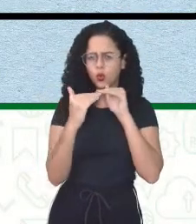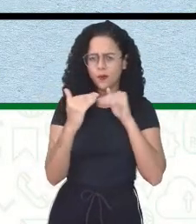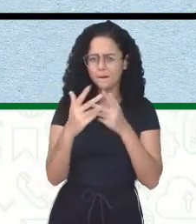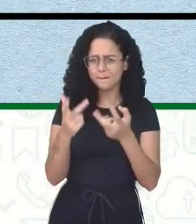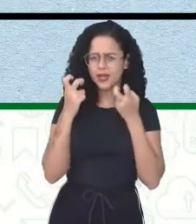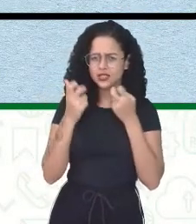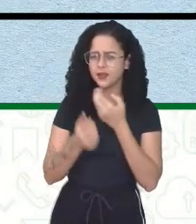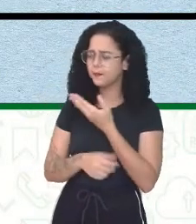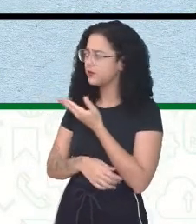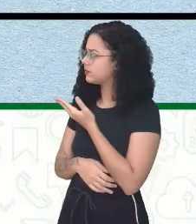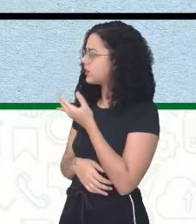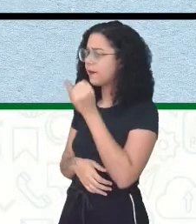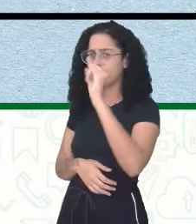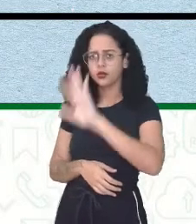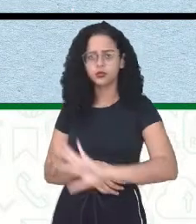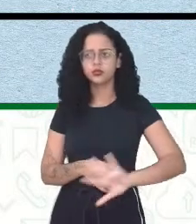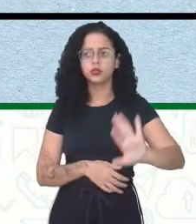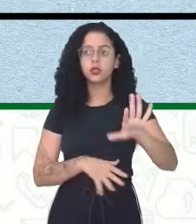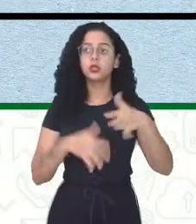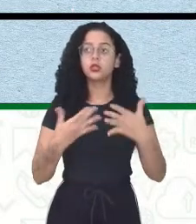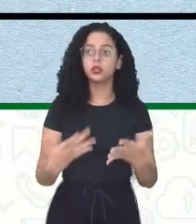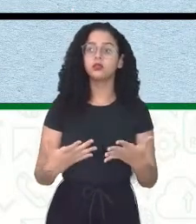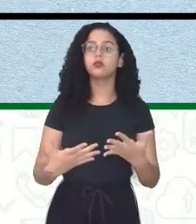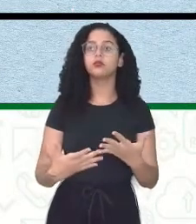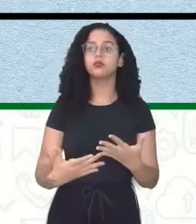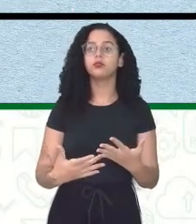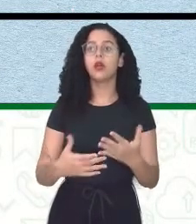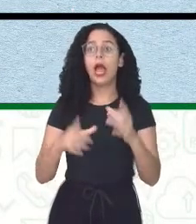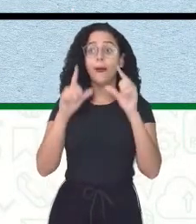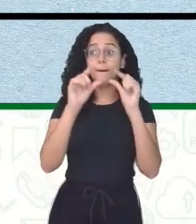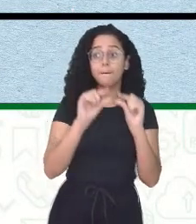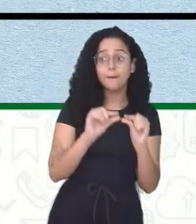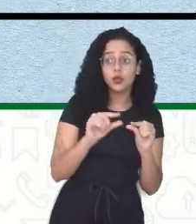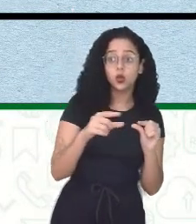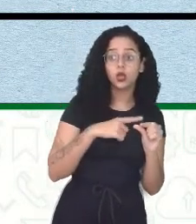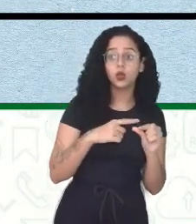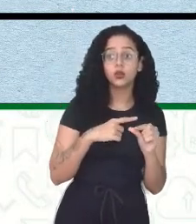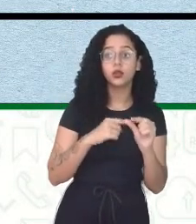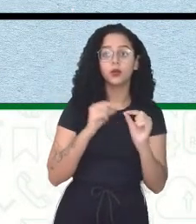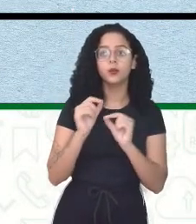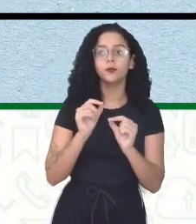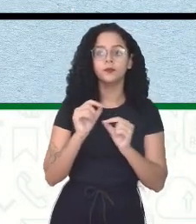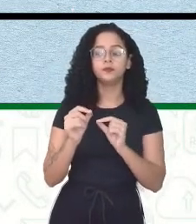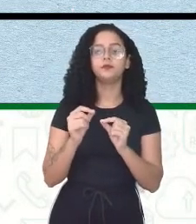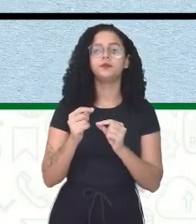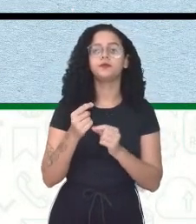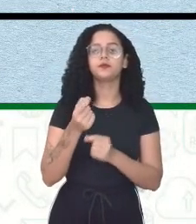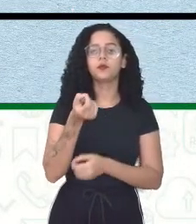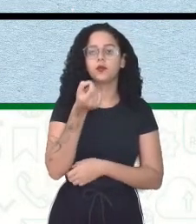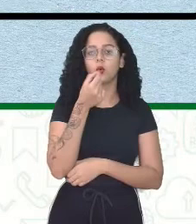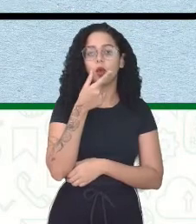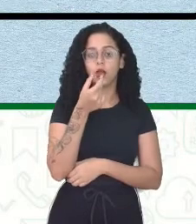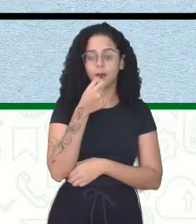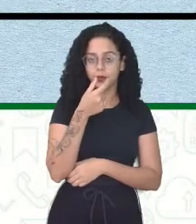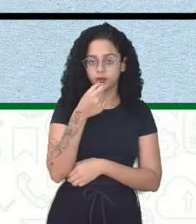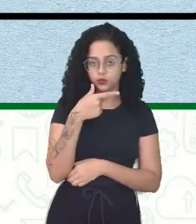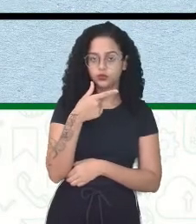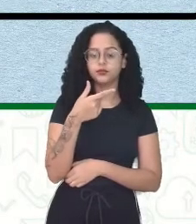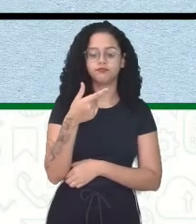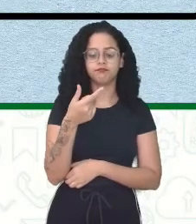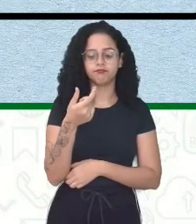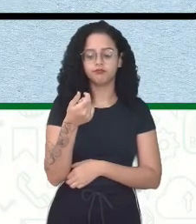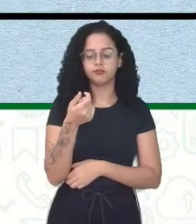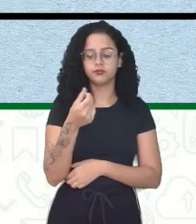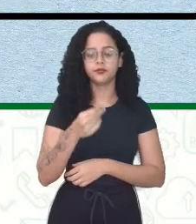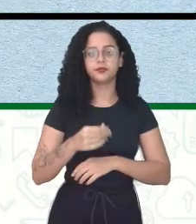percebendo isso? Então, enquanto que a barra menor que eu tenho aí, né, é os